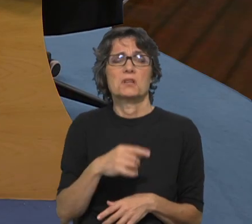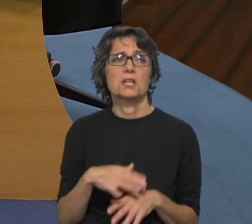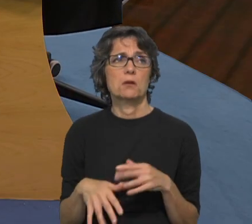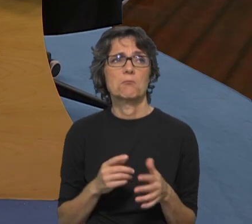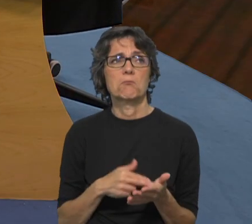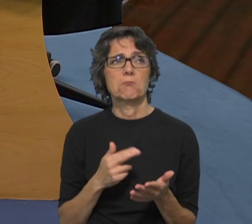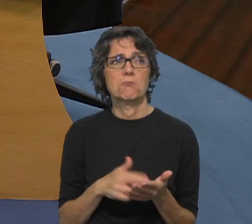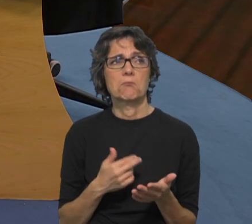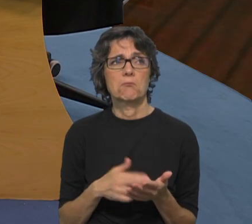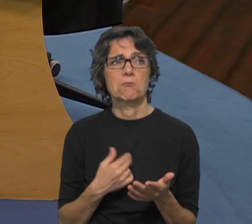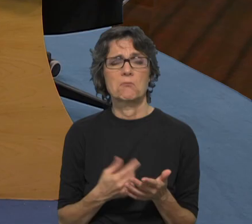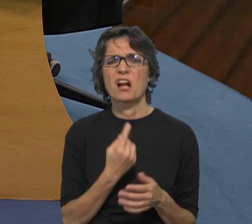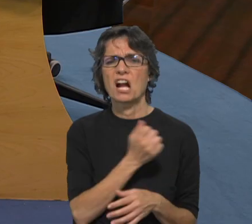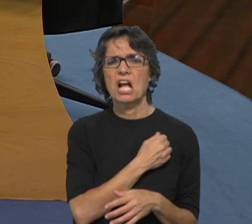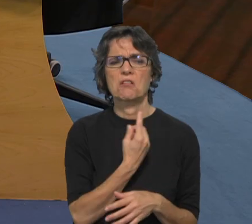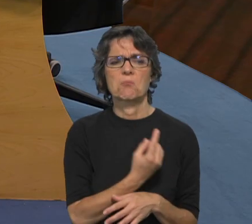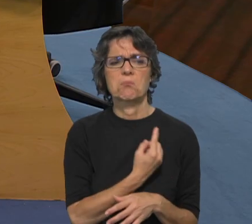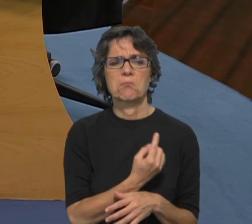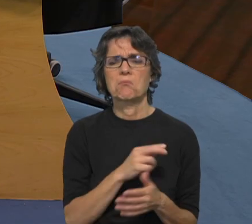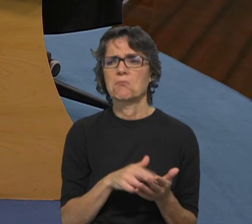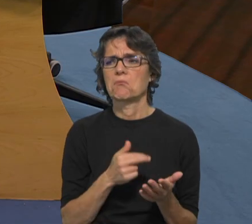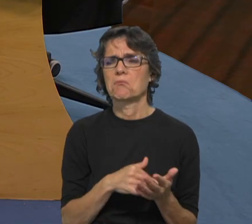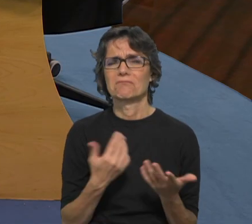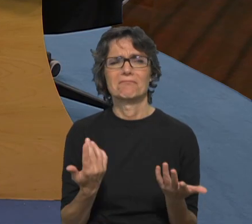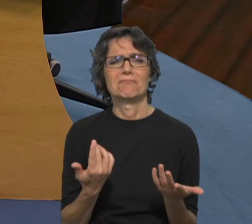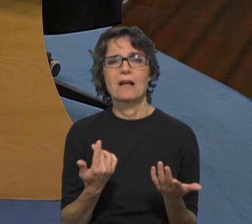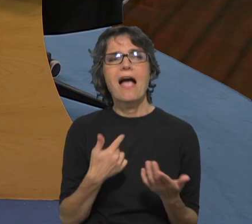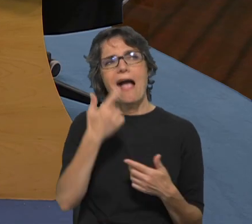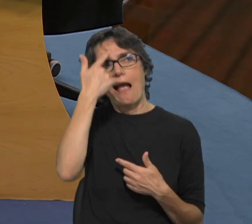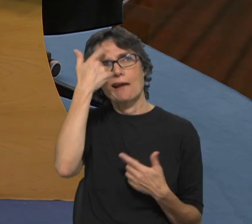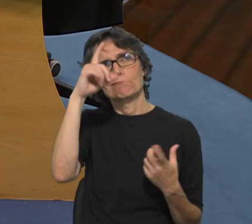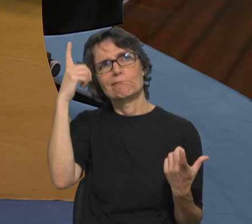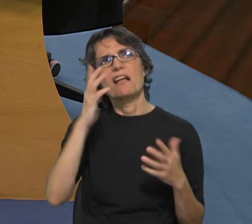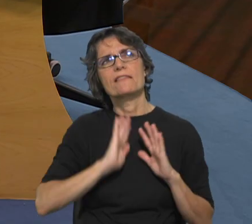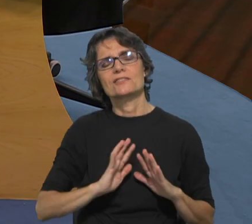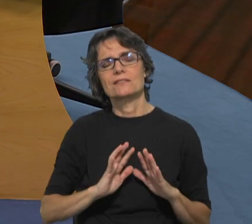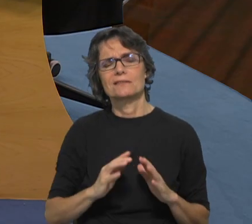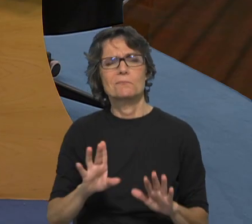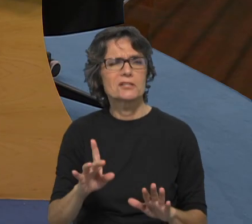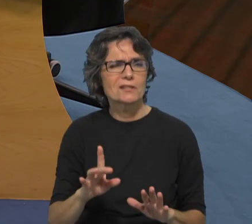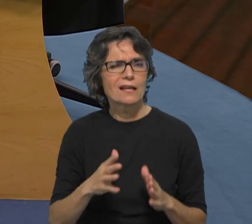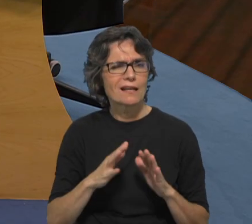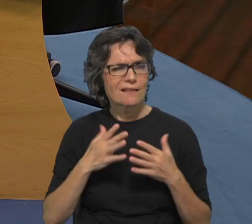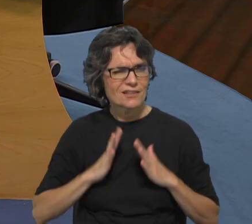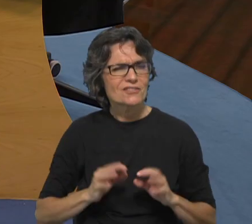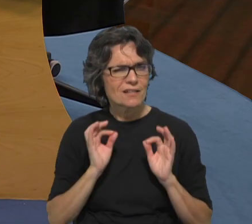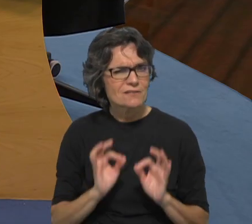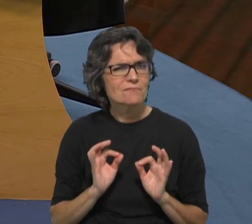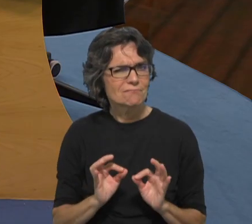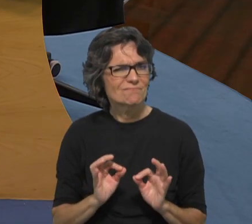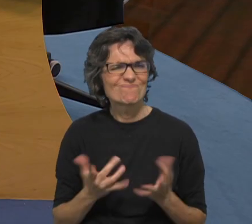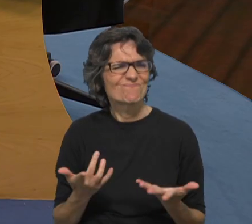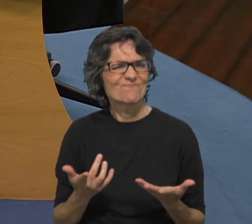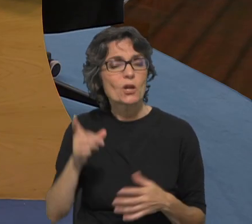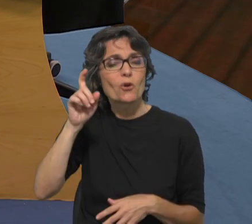de pijama sem sair de casa, pode, à primeira vista, parecer que foi um dia de descanso, mas depois chegamos ao fim, sentimos-nos